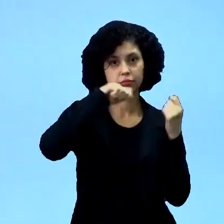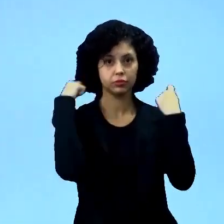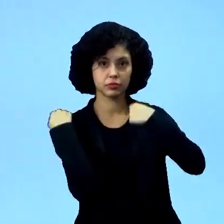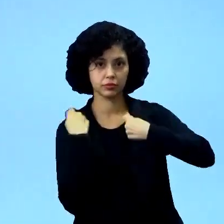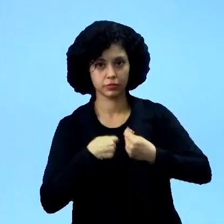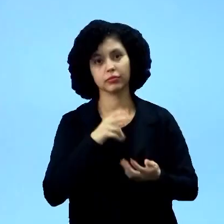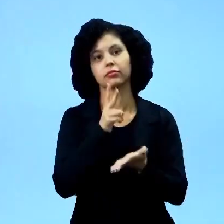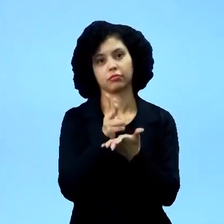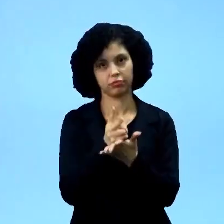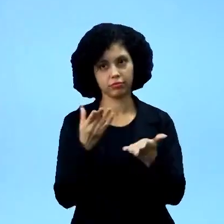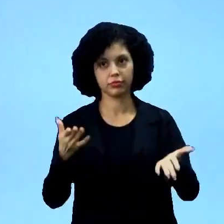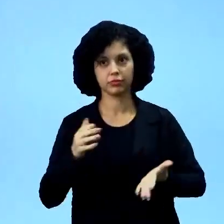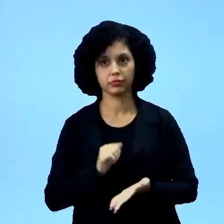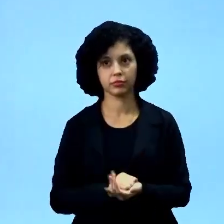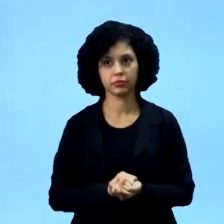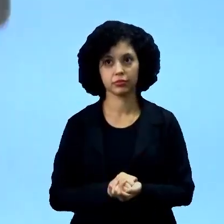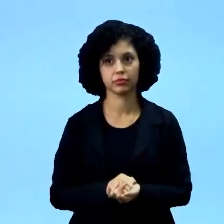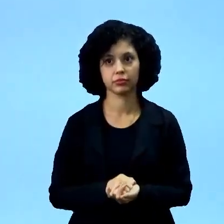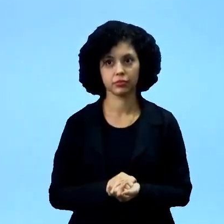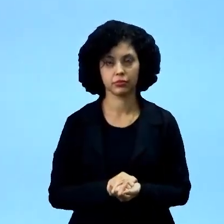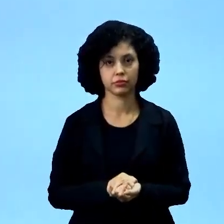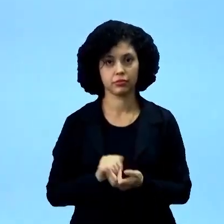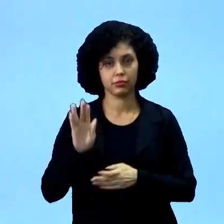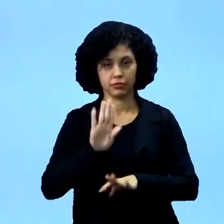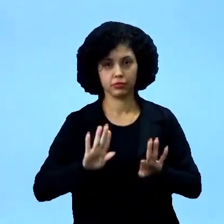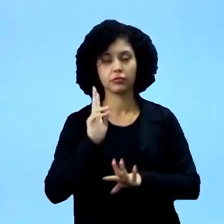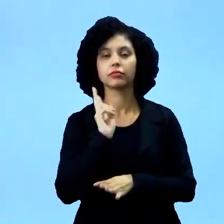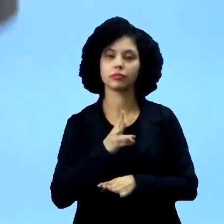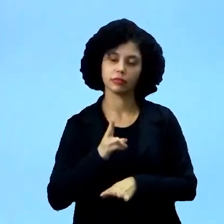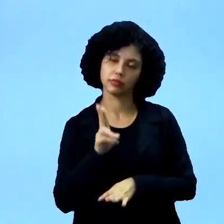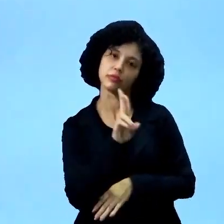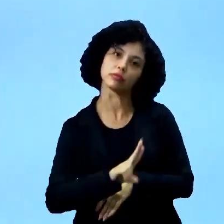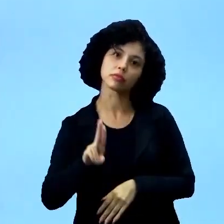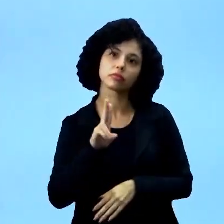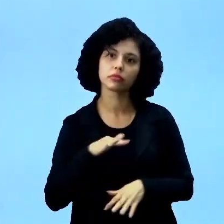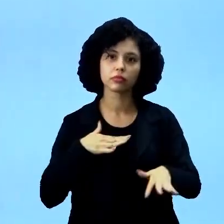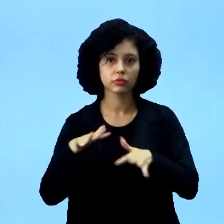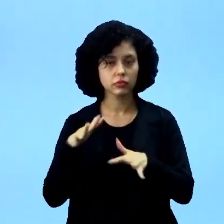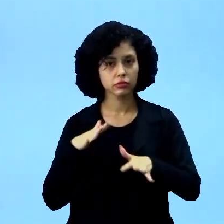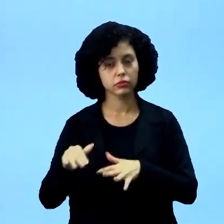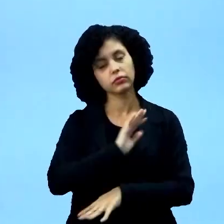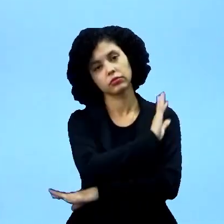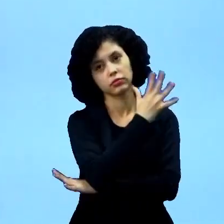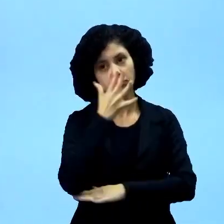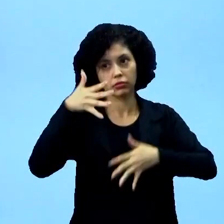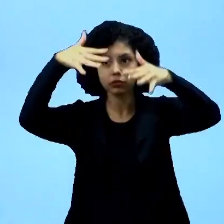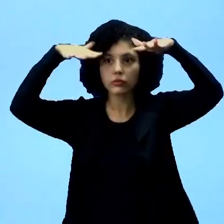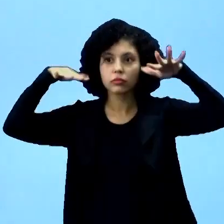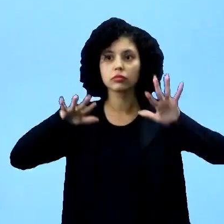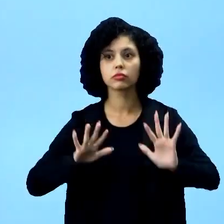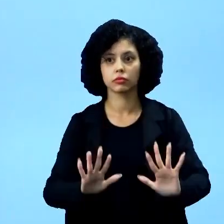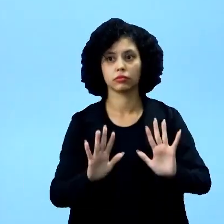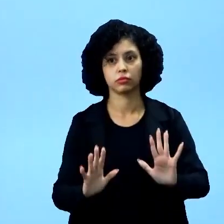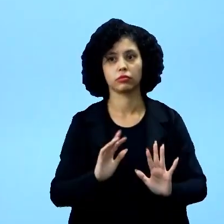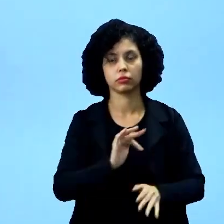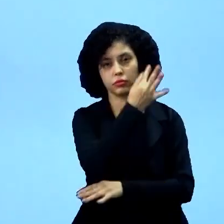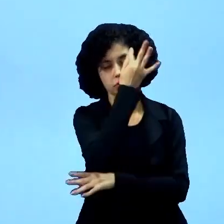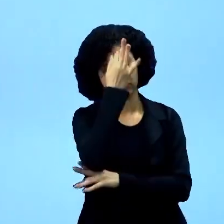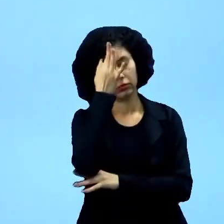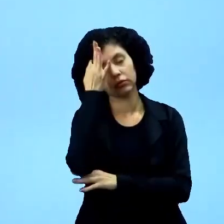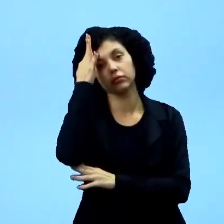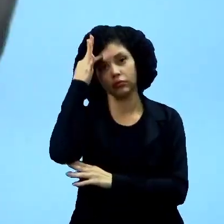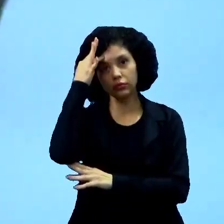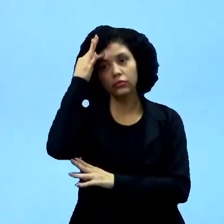tira casaco, bota casaco, lixa, lixa, lixa. Esses movimentos naturais, eles têm um aspecto